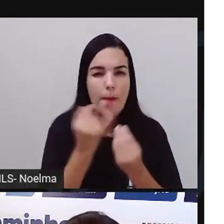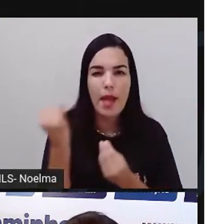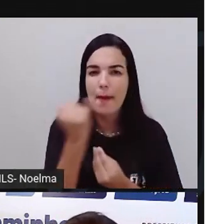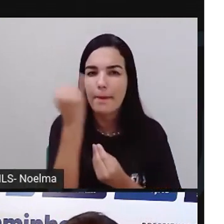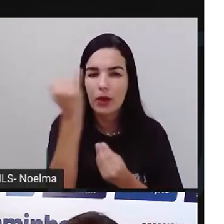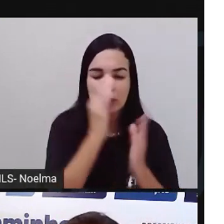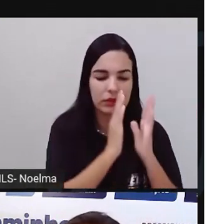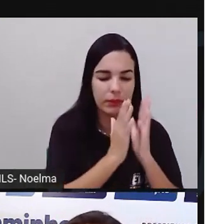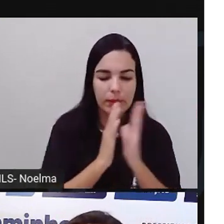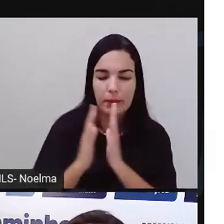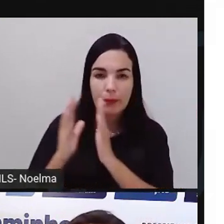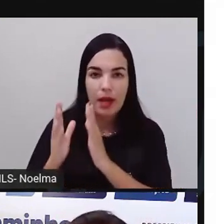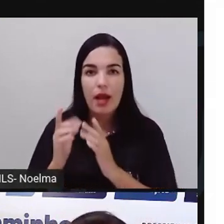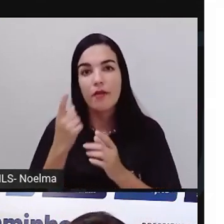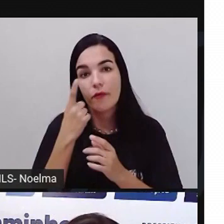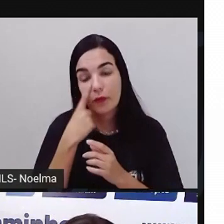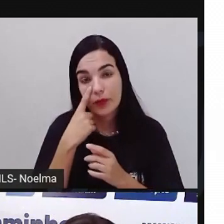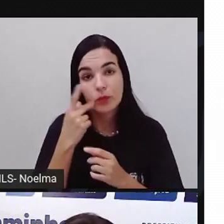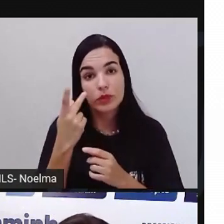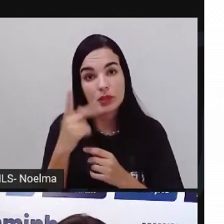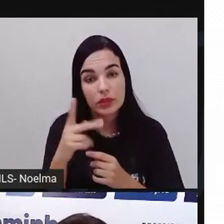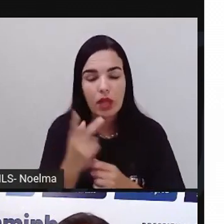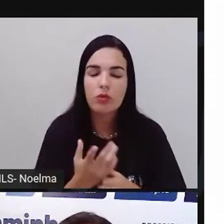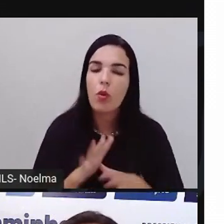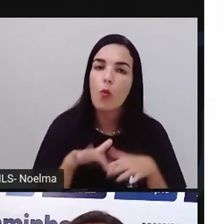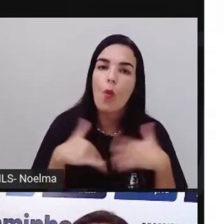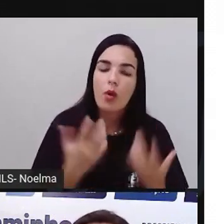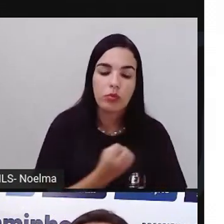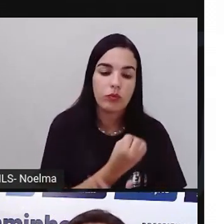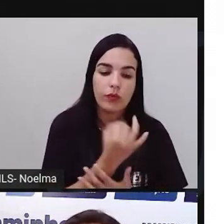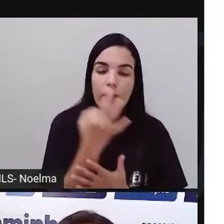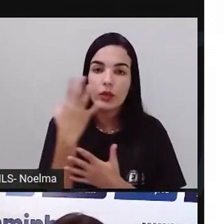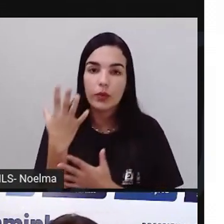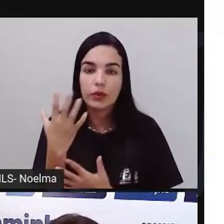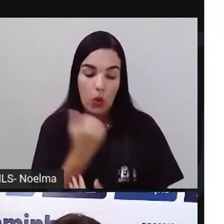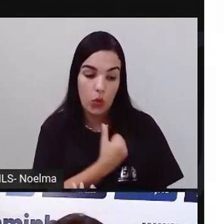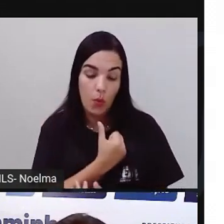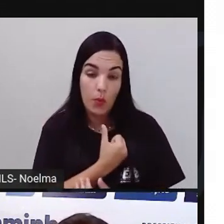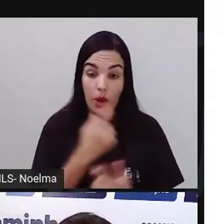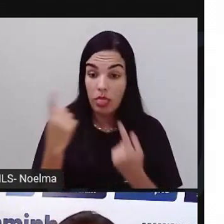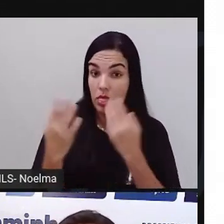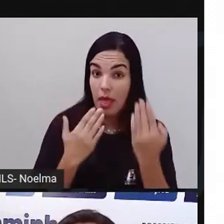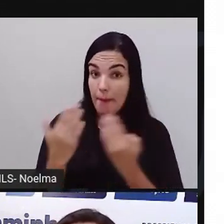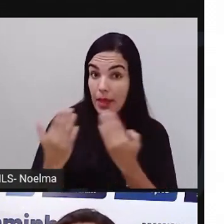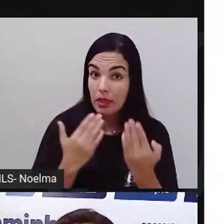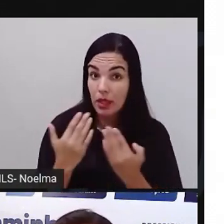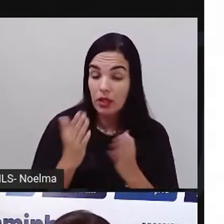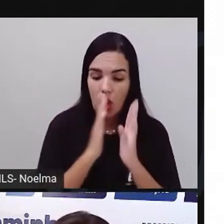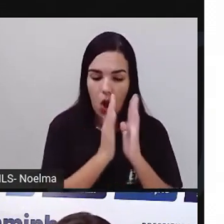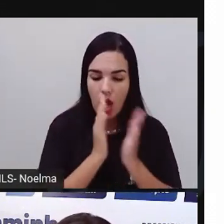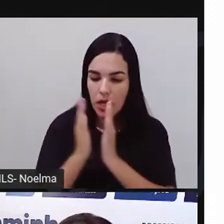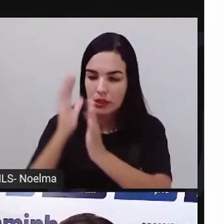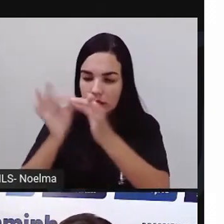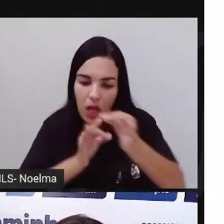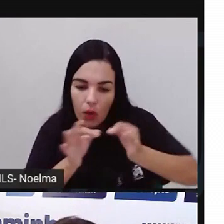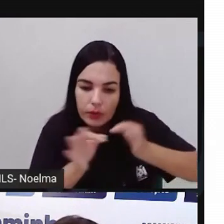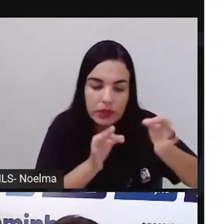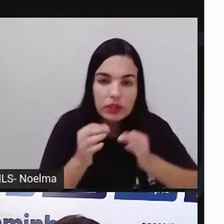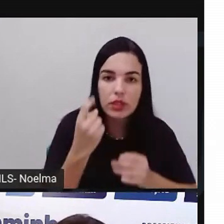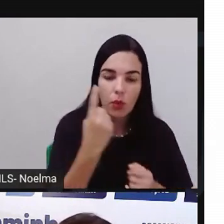para reconhecermos os valores dos números, dependendo da posição e organização que cada um